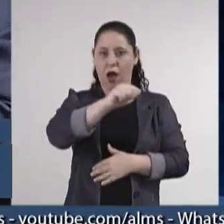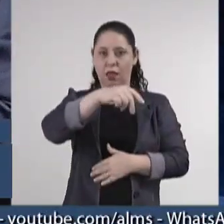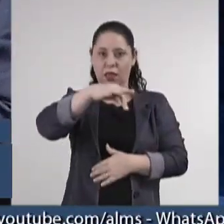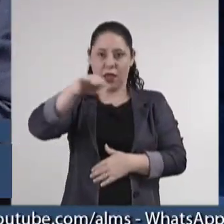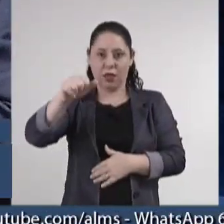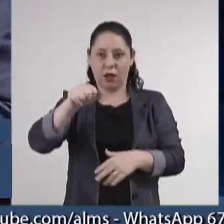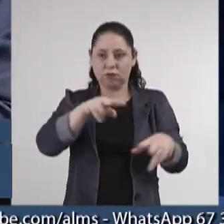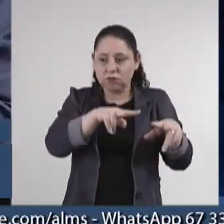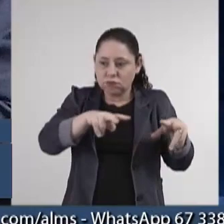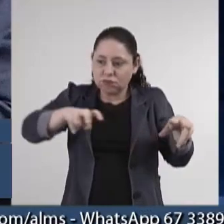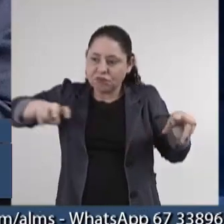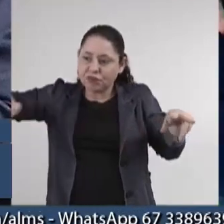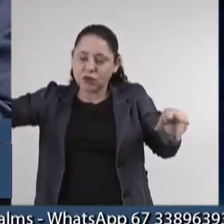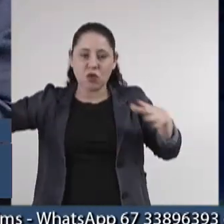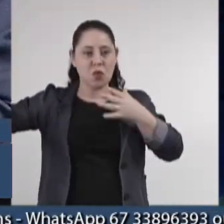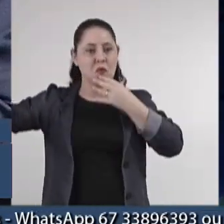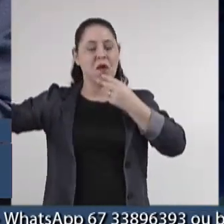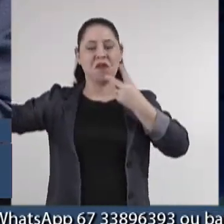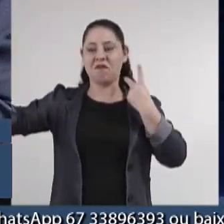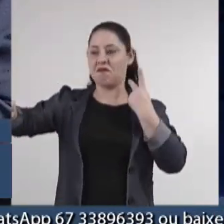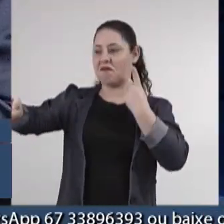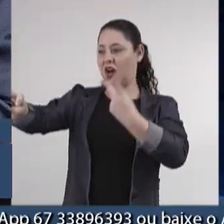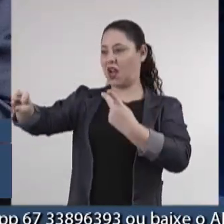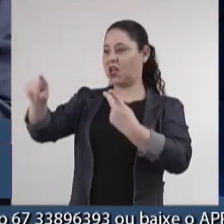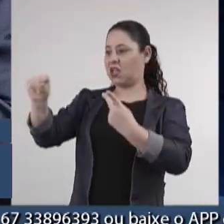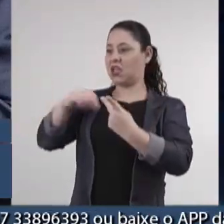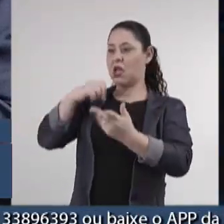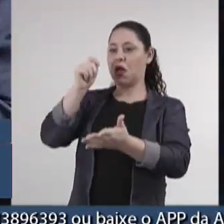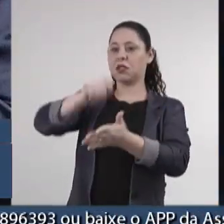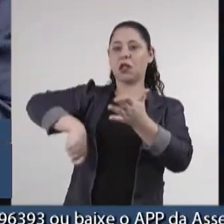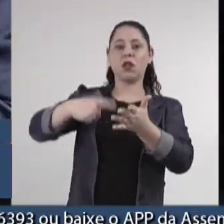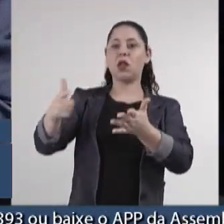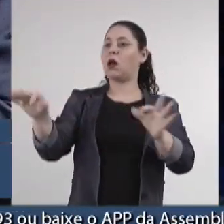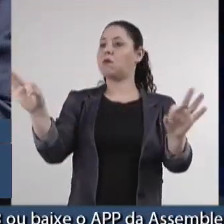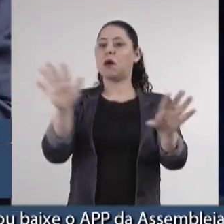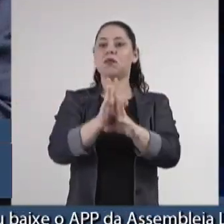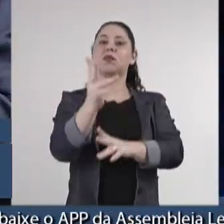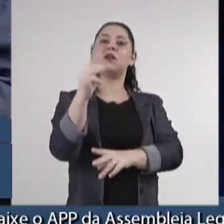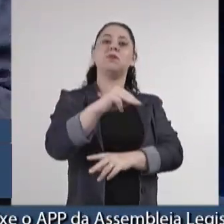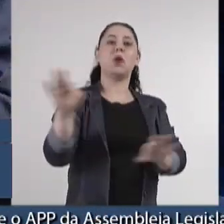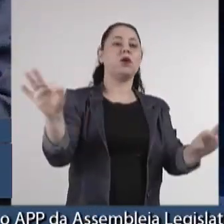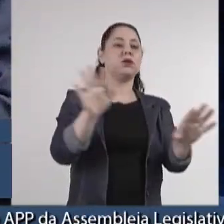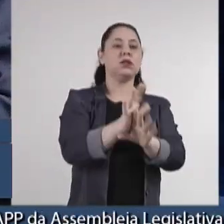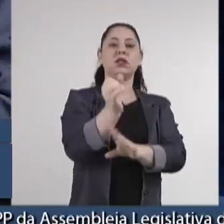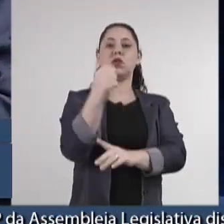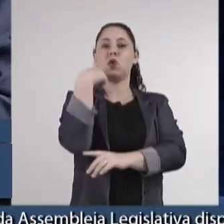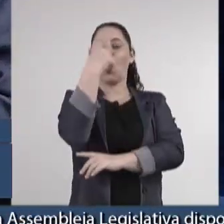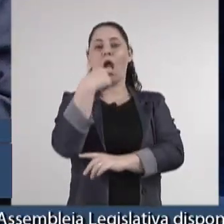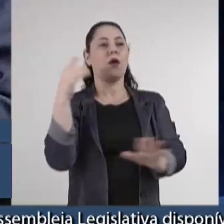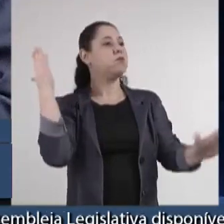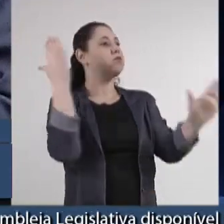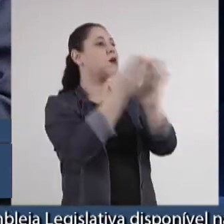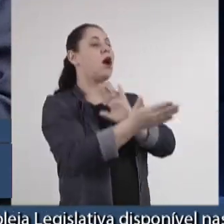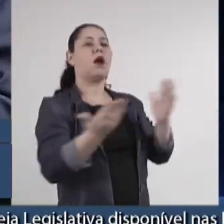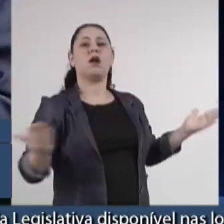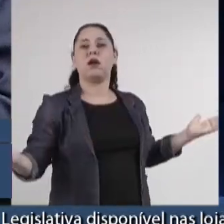no canto, e o cara dizer o seguinte, quem está inscrito, tem 3 minutos para falar, e 6 horas tem que terminar e ir